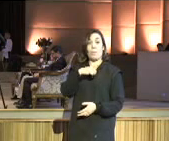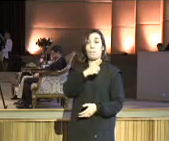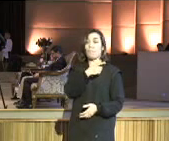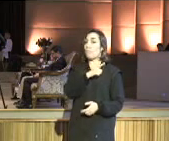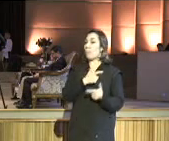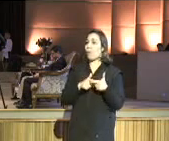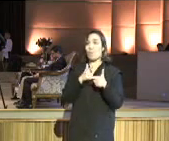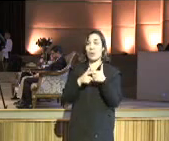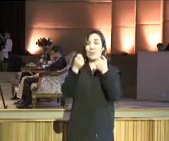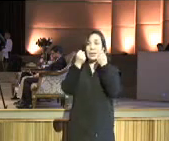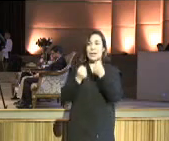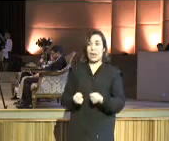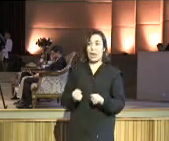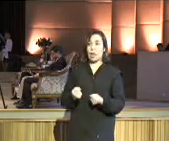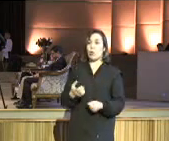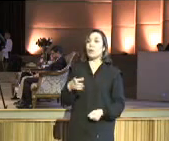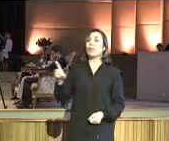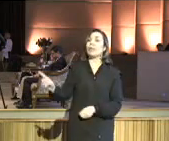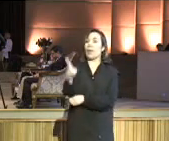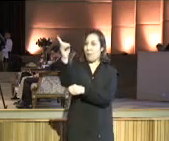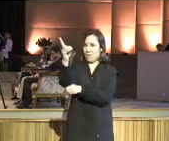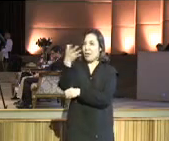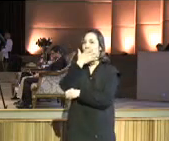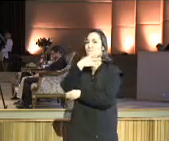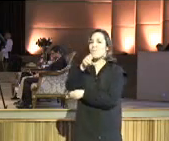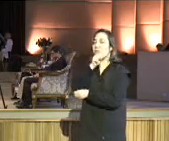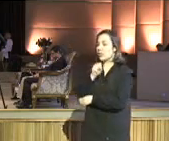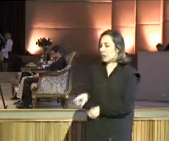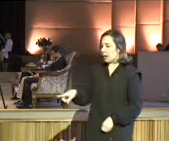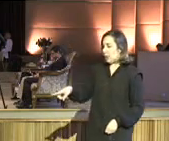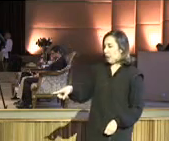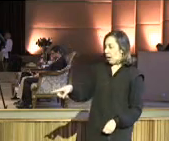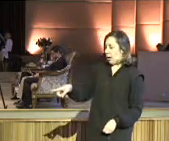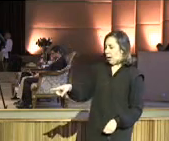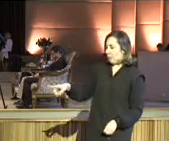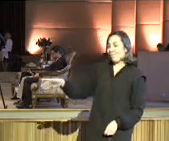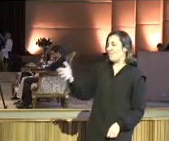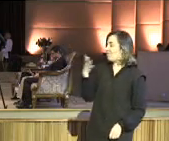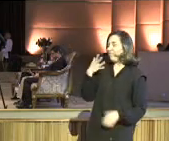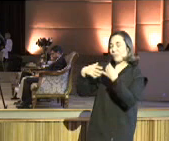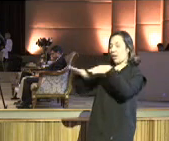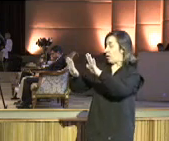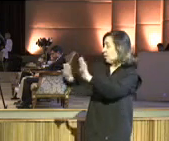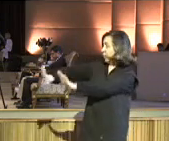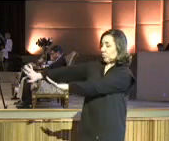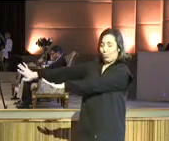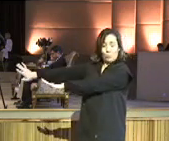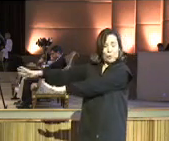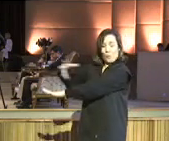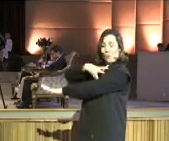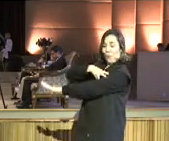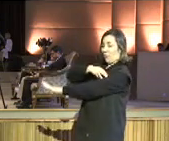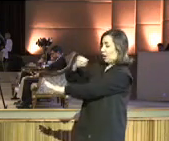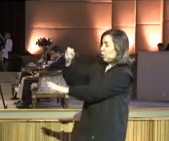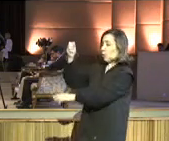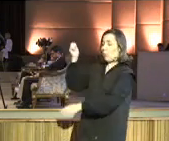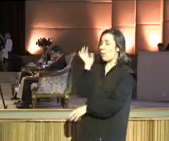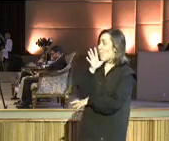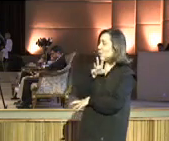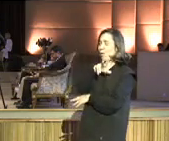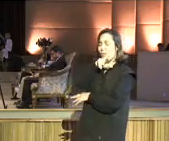vê-lo. E aí ele passa alguns anos na terra e um